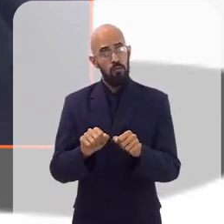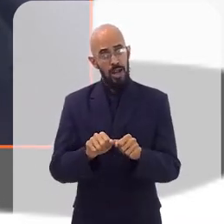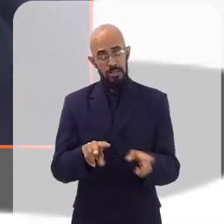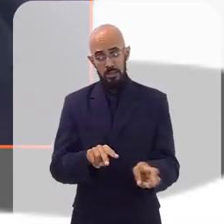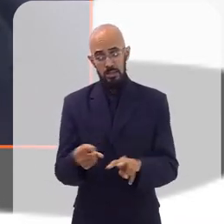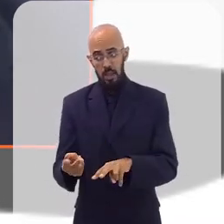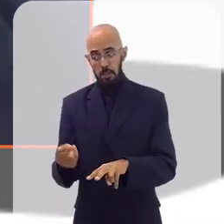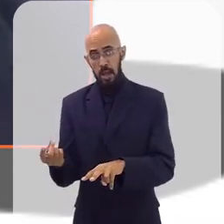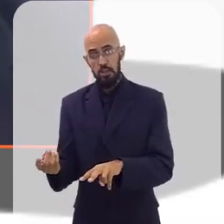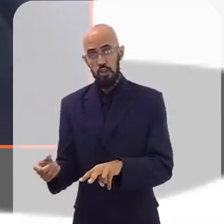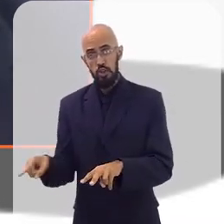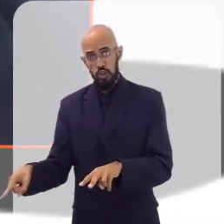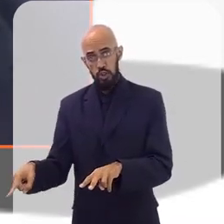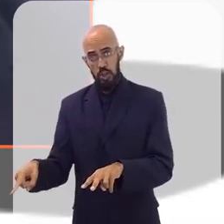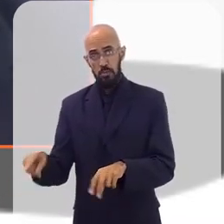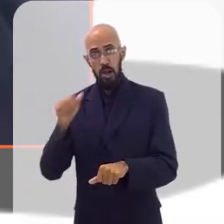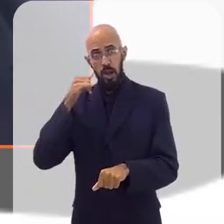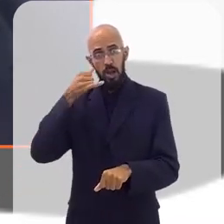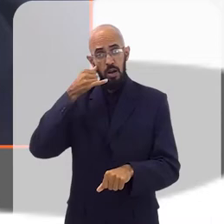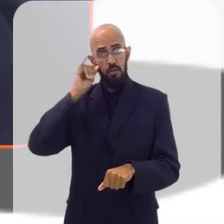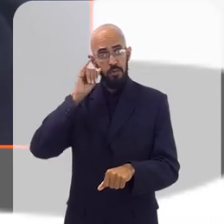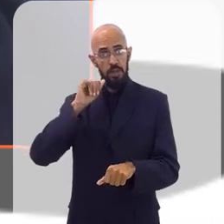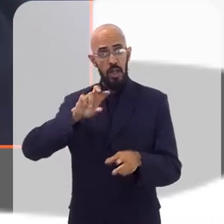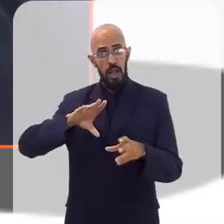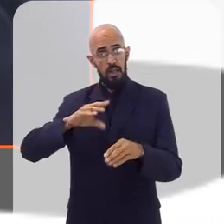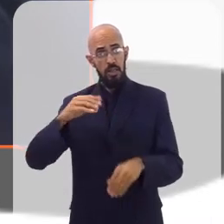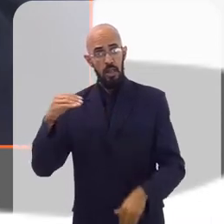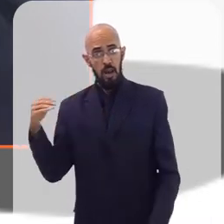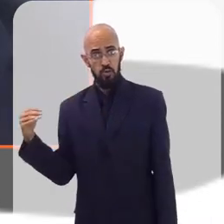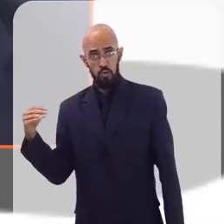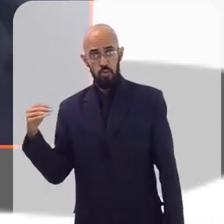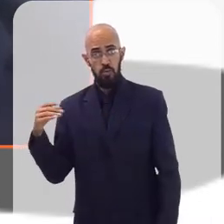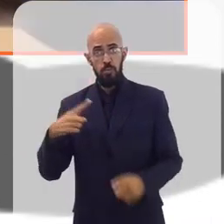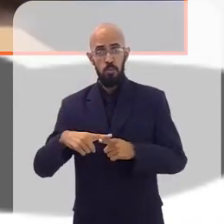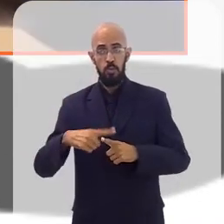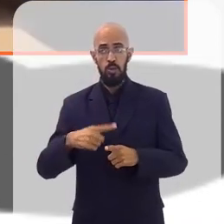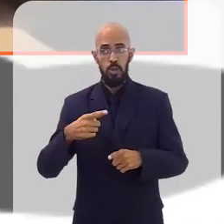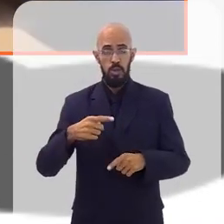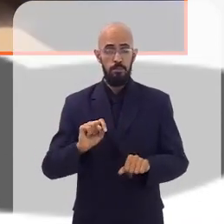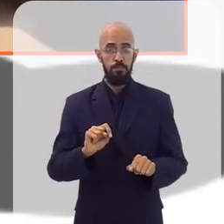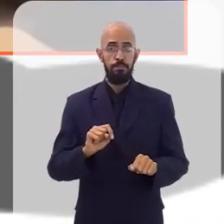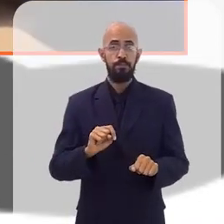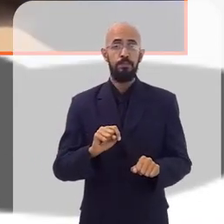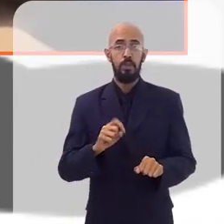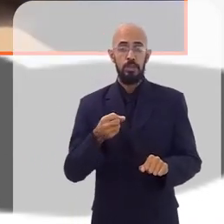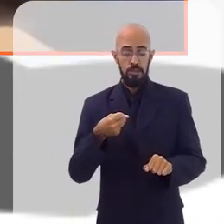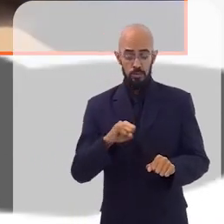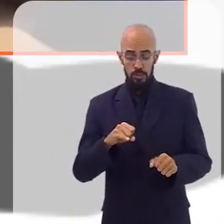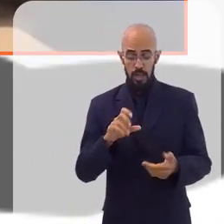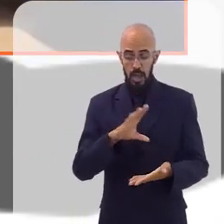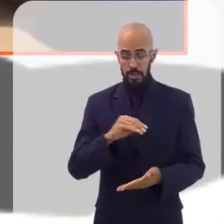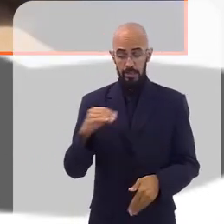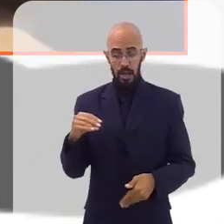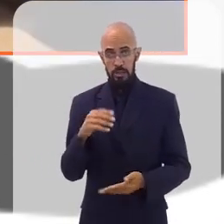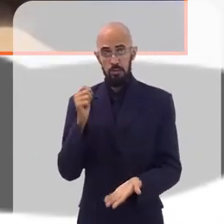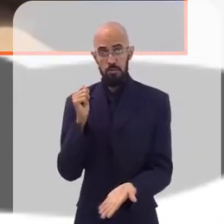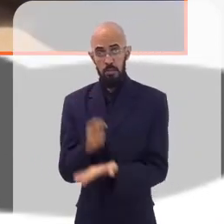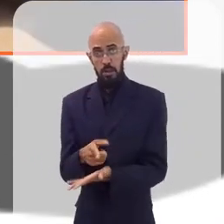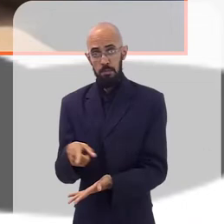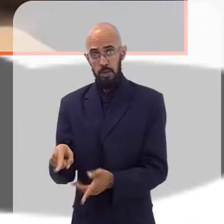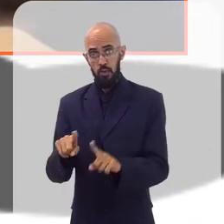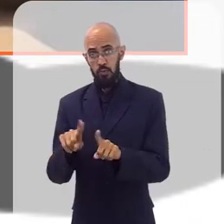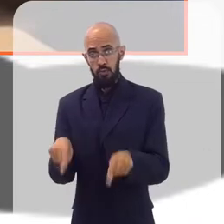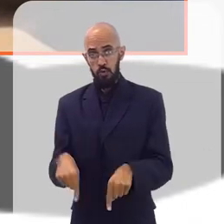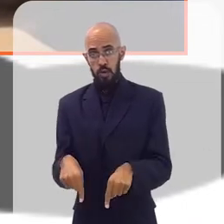esses e paz para essas entidades não seja passado com atraso Ou seja quando você atrasa o pagamento